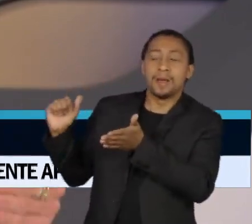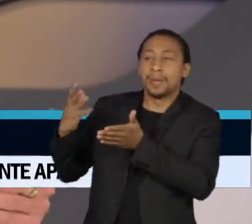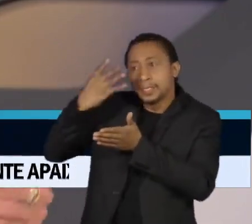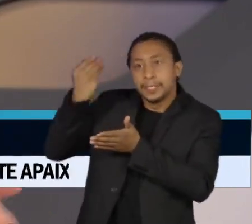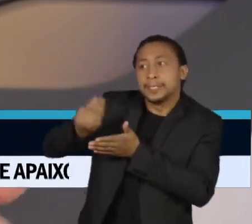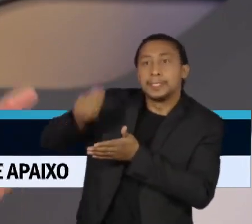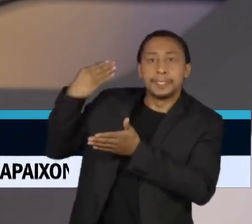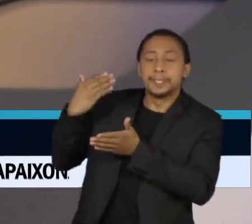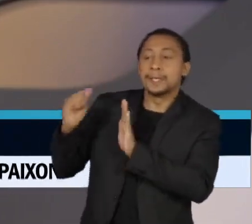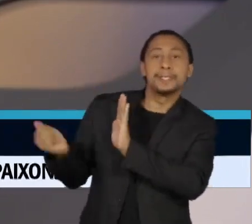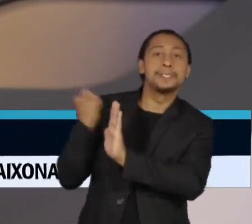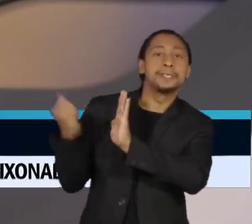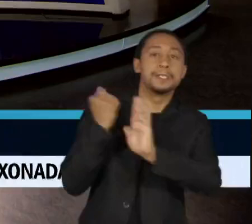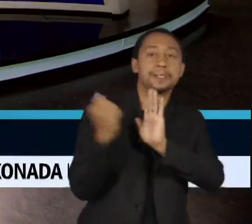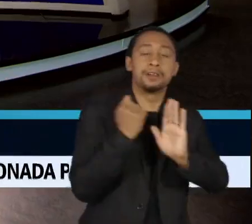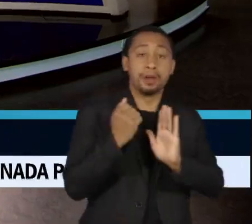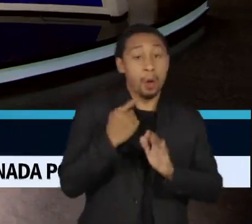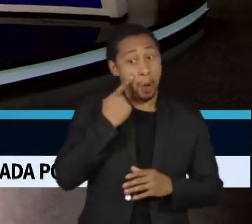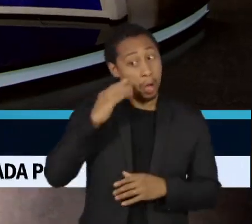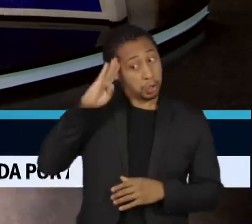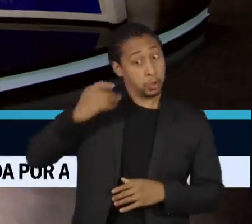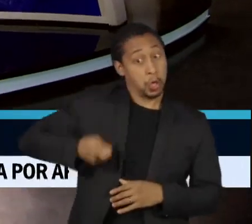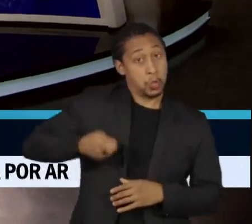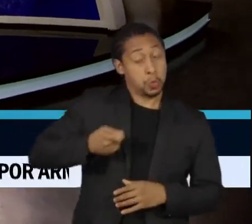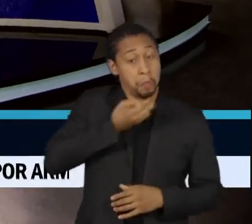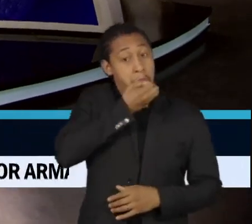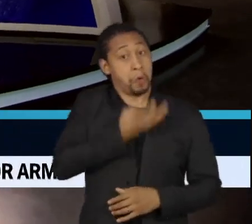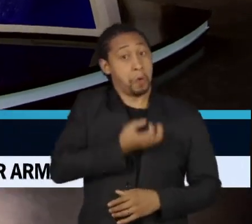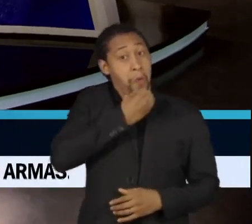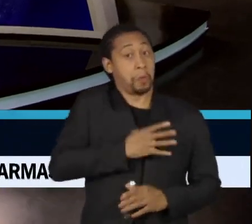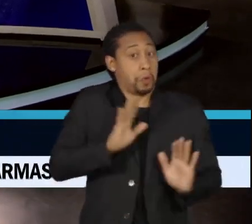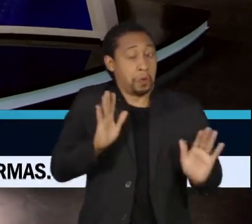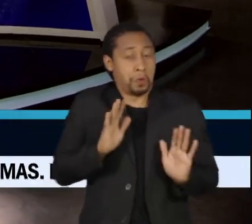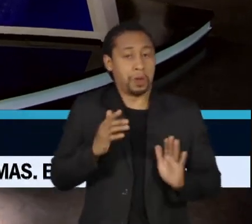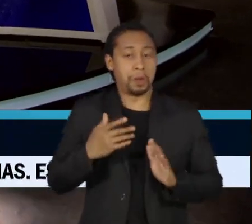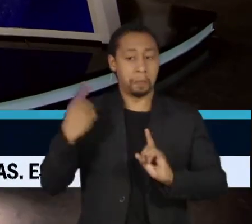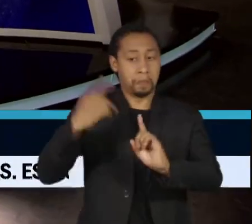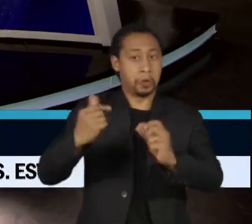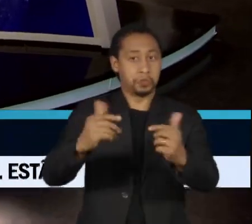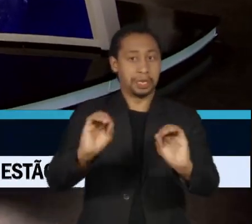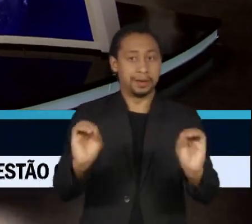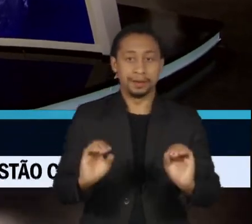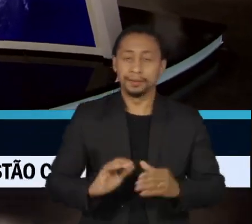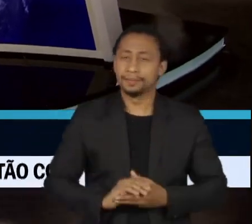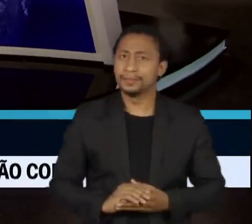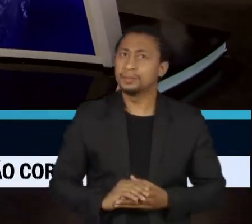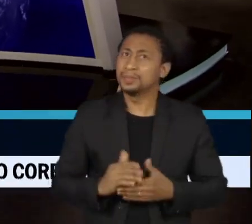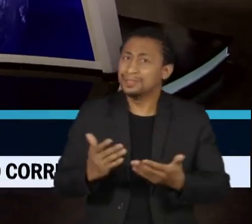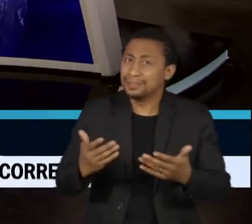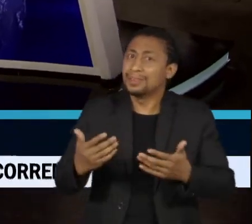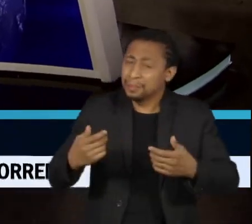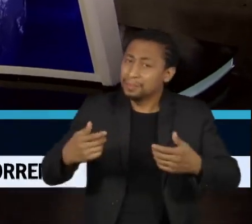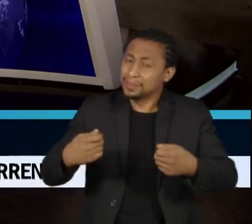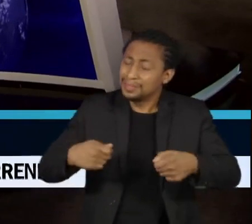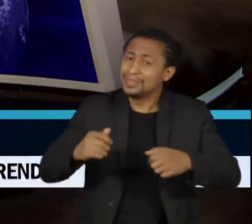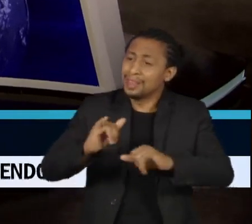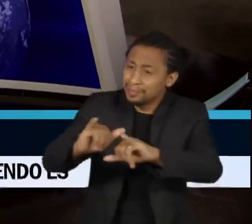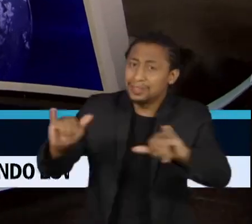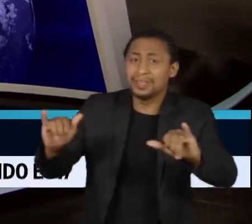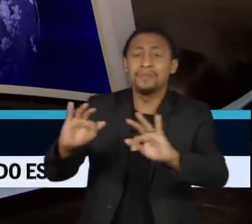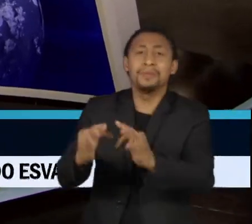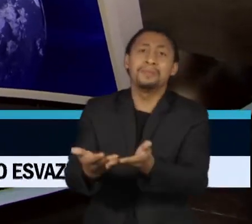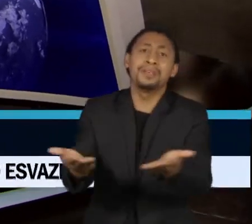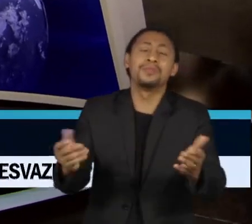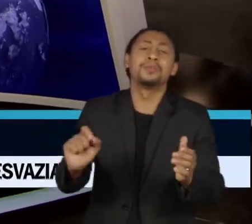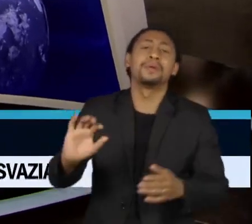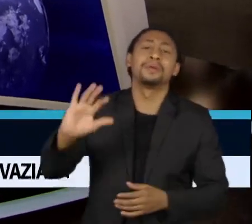diz que a ditadura, na verdade, não foi uma ditadura. E é uma dívida, né? Uma dívida do Estado brasileiro para com esses familiares, professor. Sim, porque uma ditadura faz o